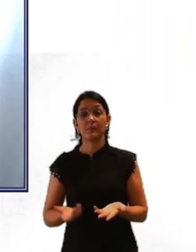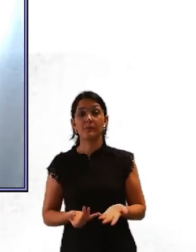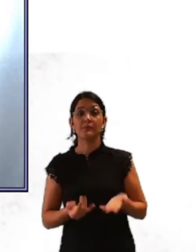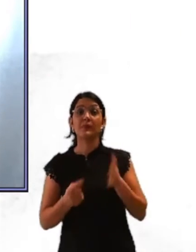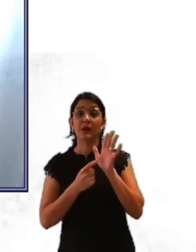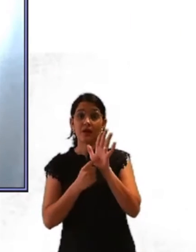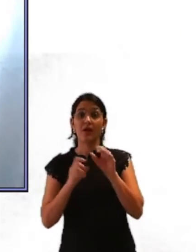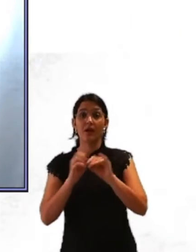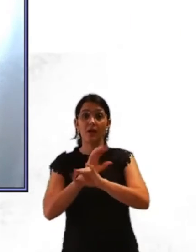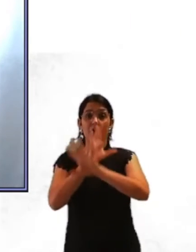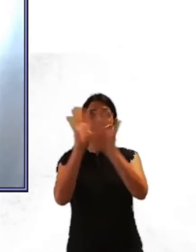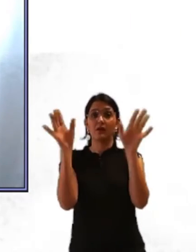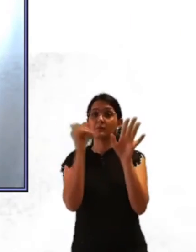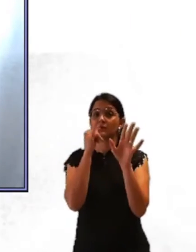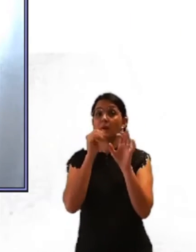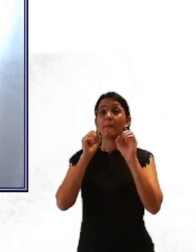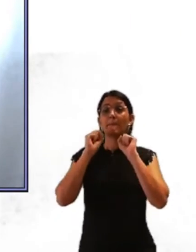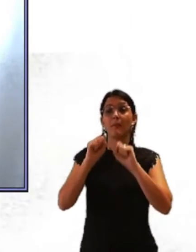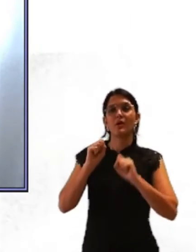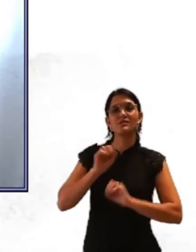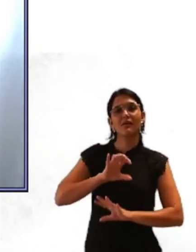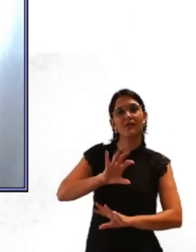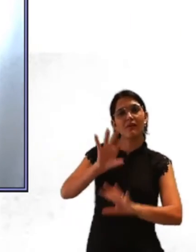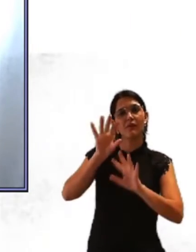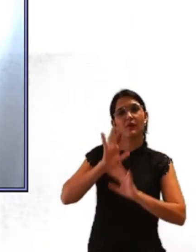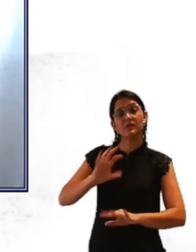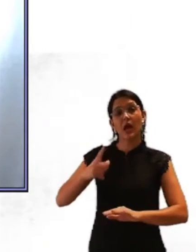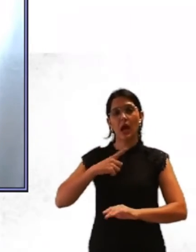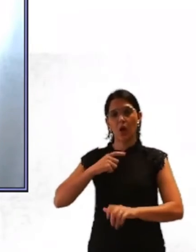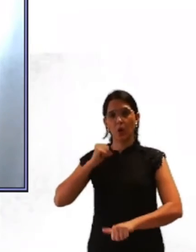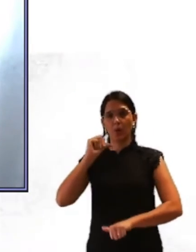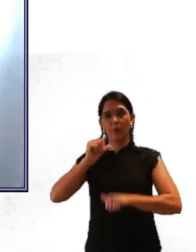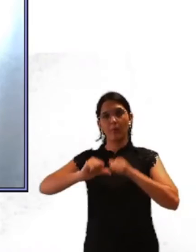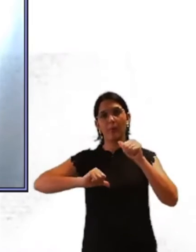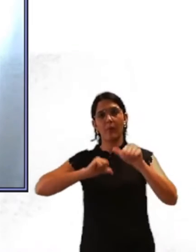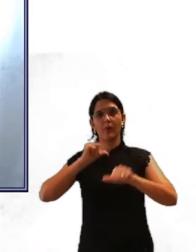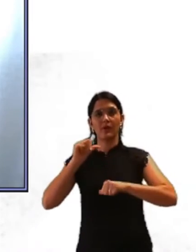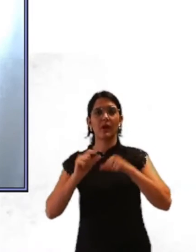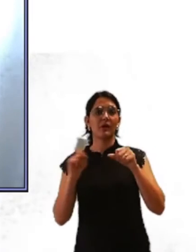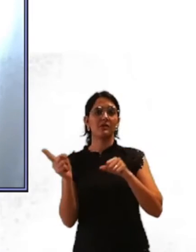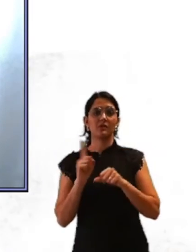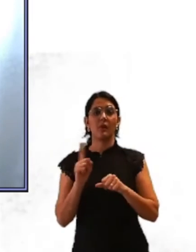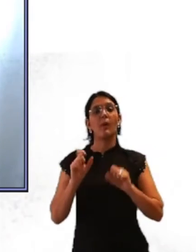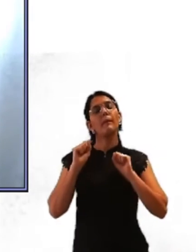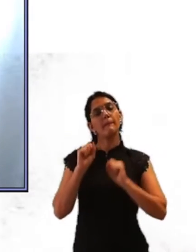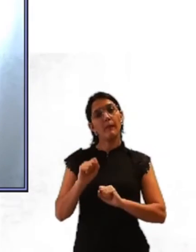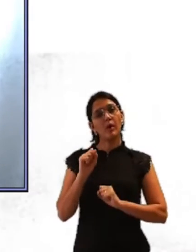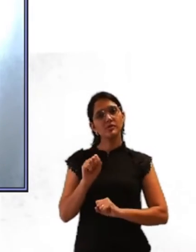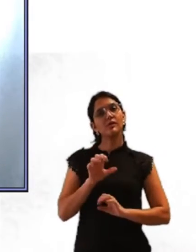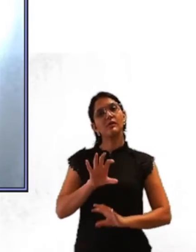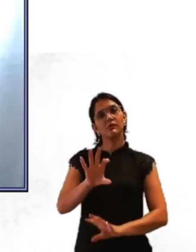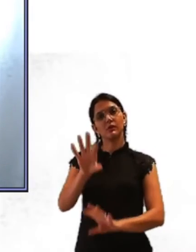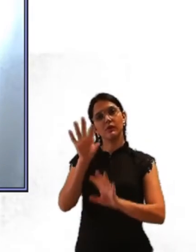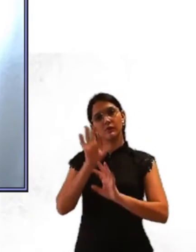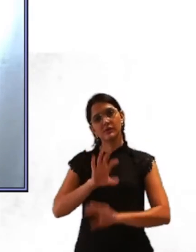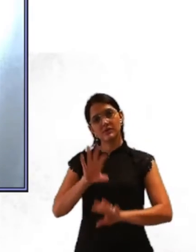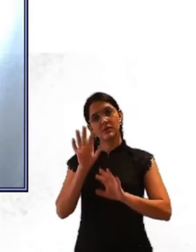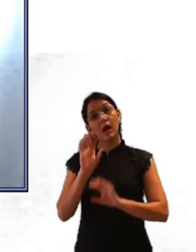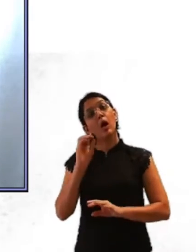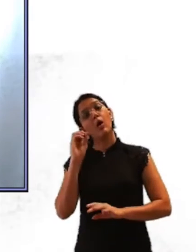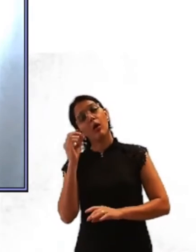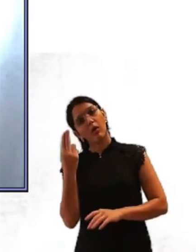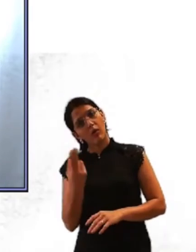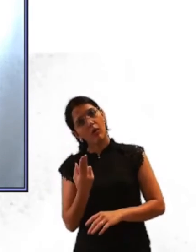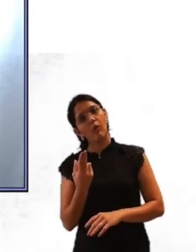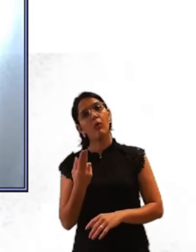possibilidade é de influenciar, ele não necessariamente tem que modificar, ele simplesmente pode influenciar ou ser